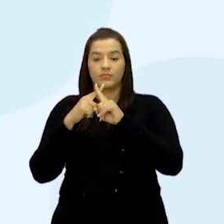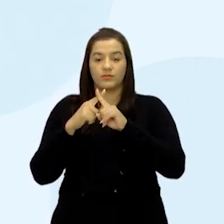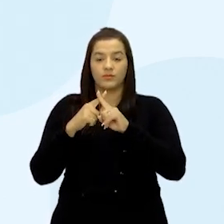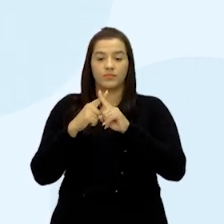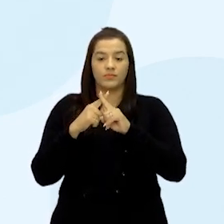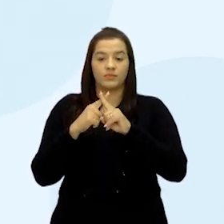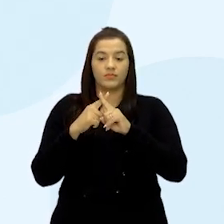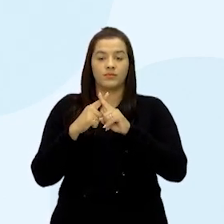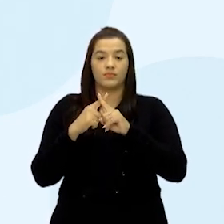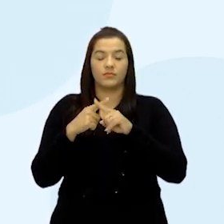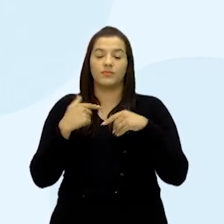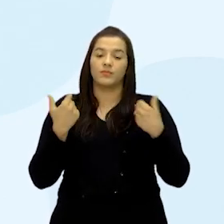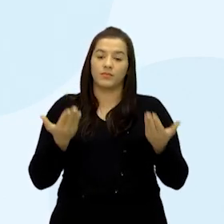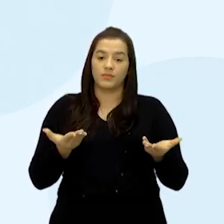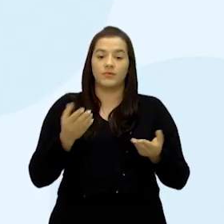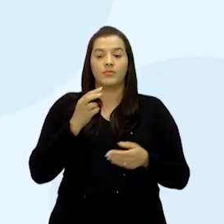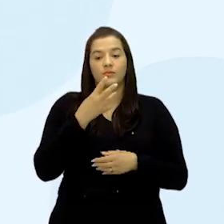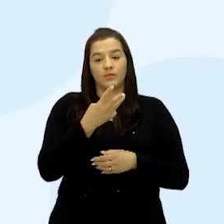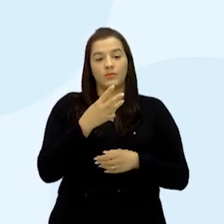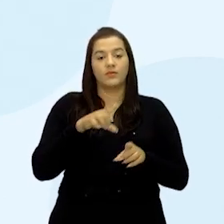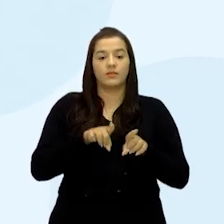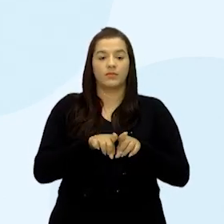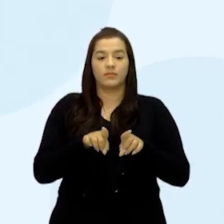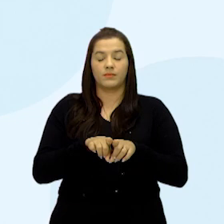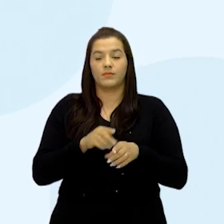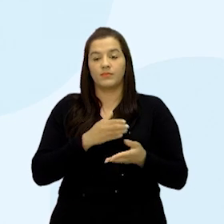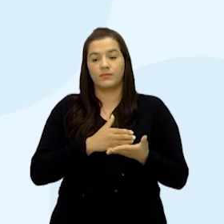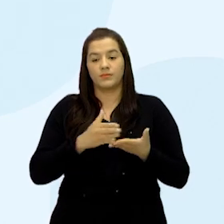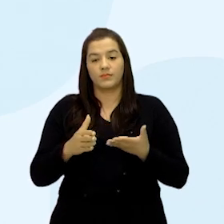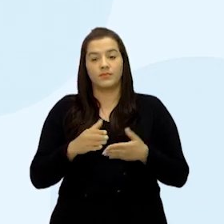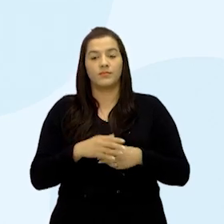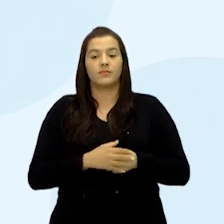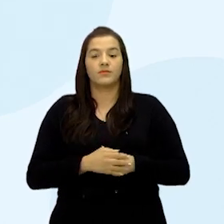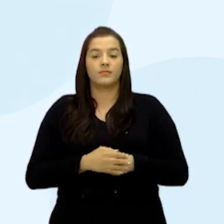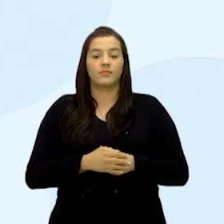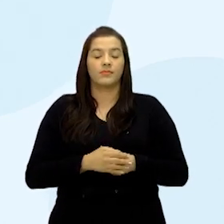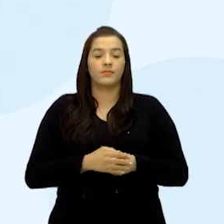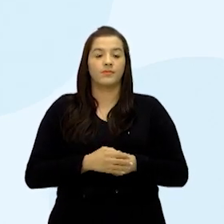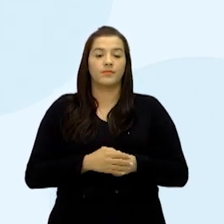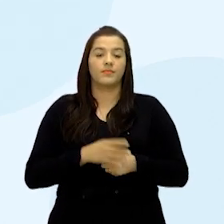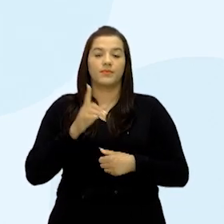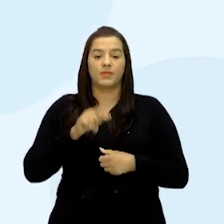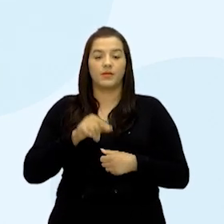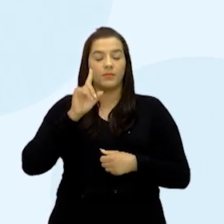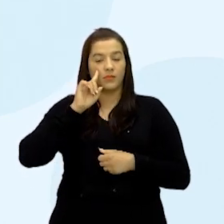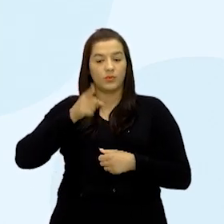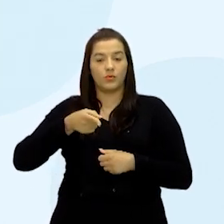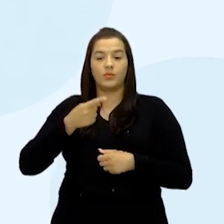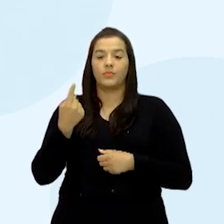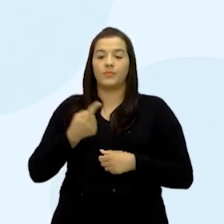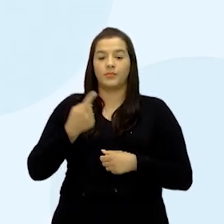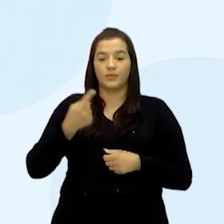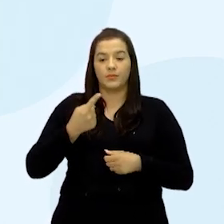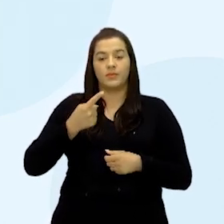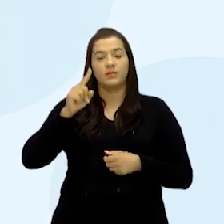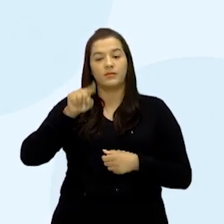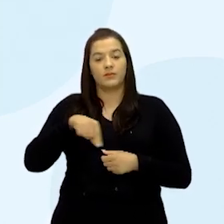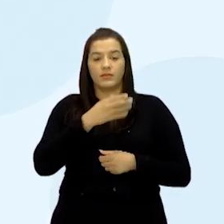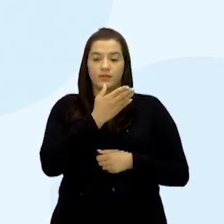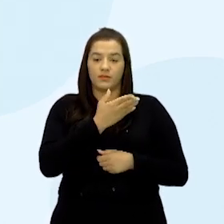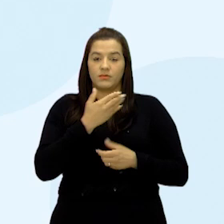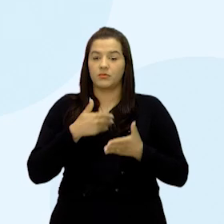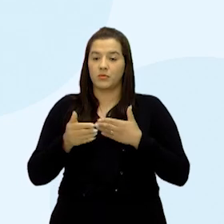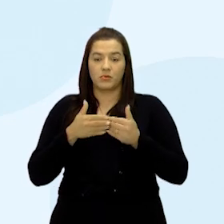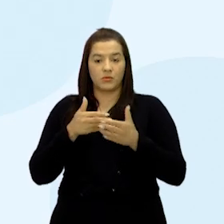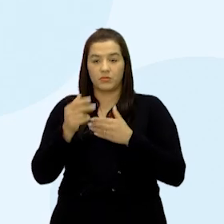quem? Como se fosse 3, no caso. 3, isso. Fixe o primeiro termo, né? O comando inicial é esse. Fixe o primeiro termo, seja lá qual